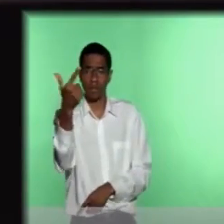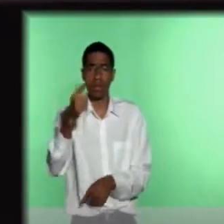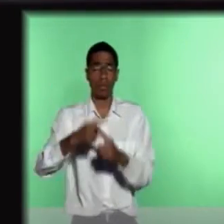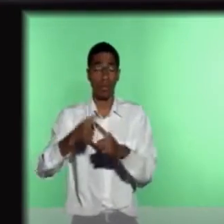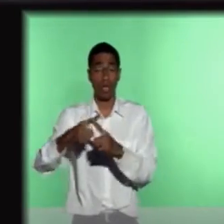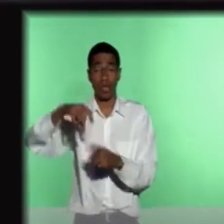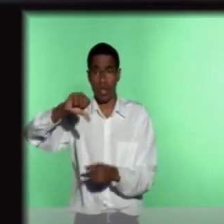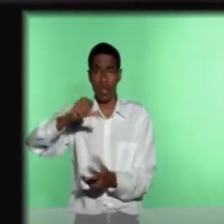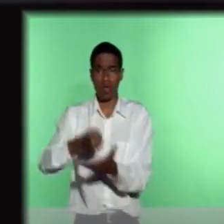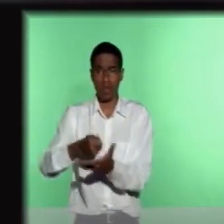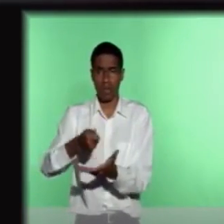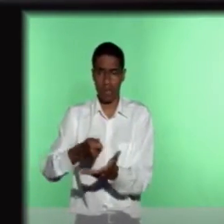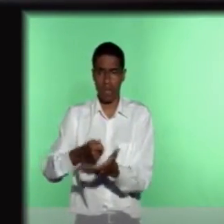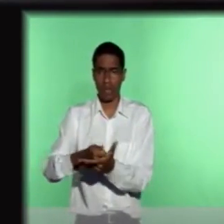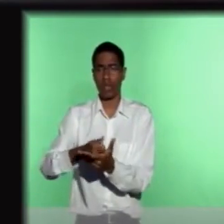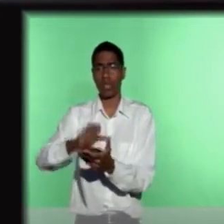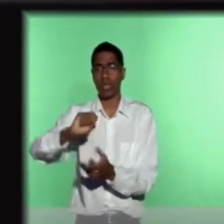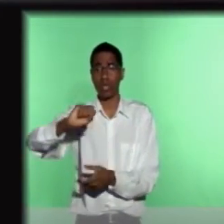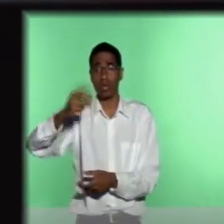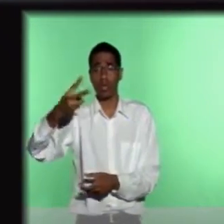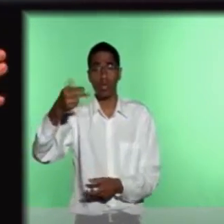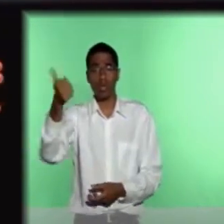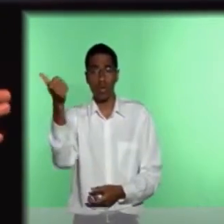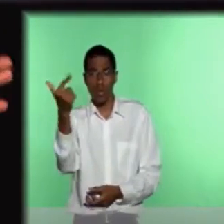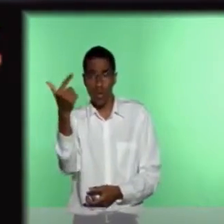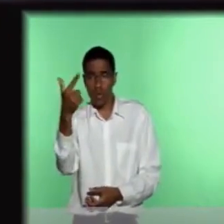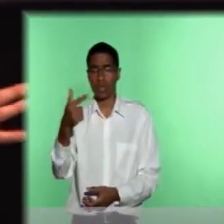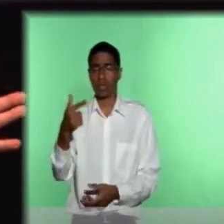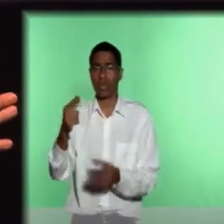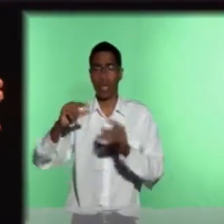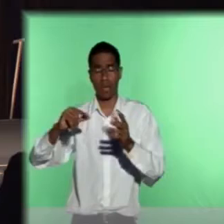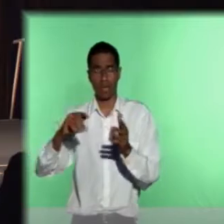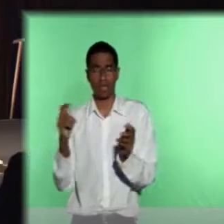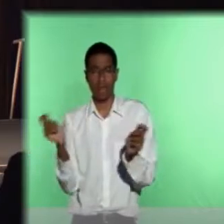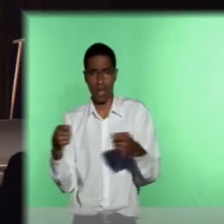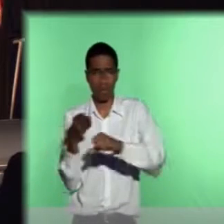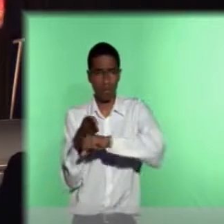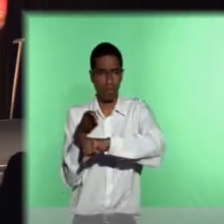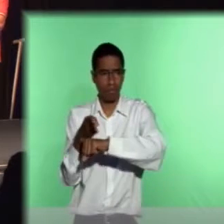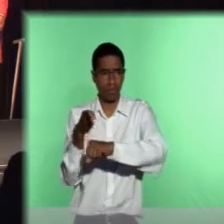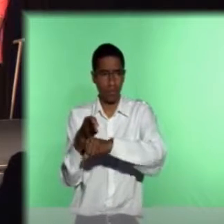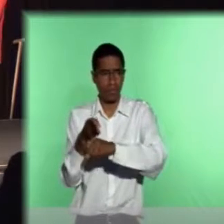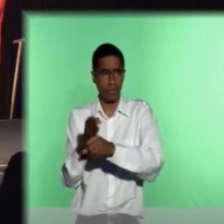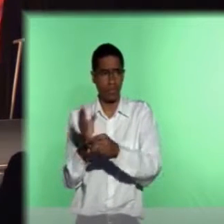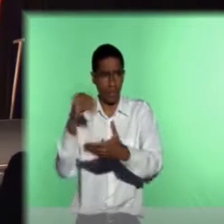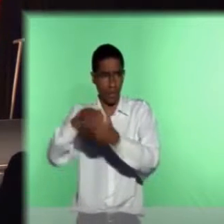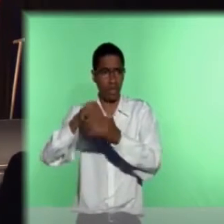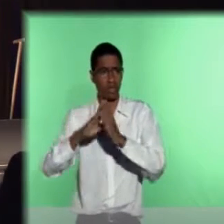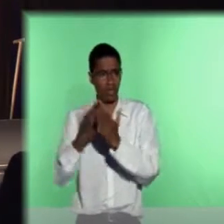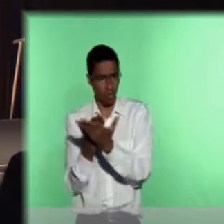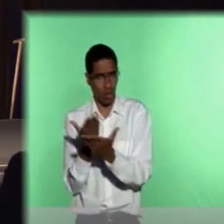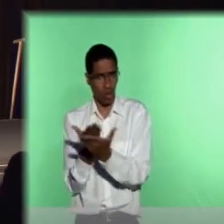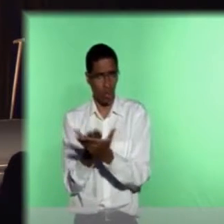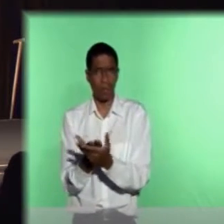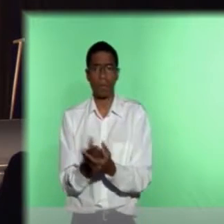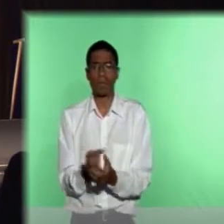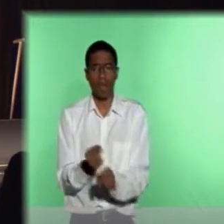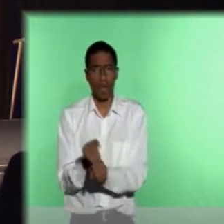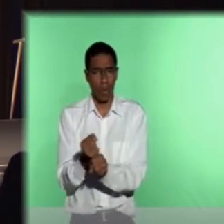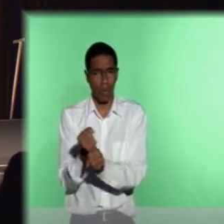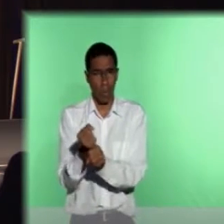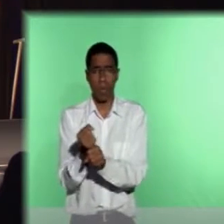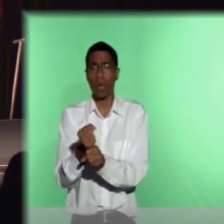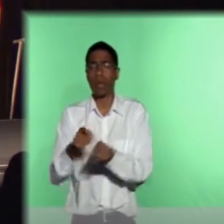obrigatórios e 12 de escolaridade mínima, tem que ser público e gratuito. Teve uma ação muito forte de